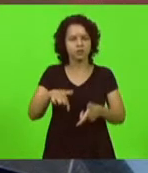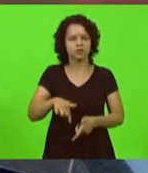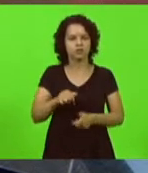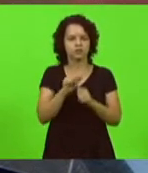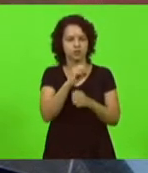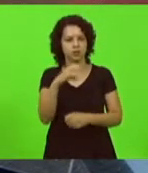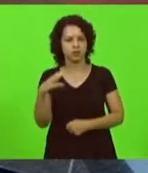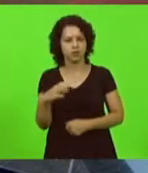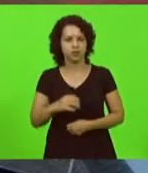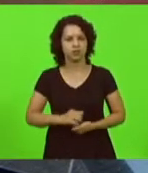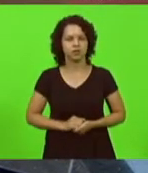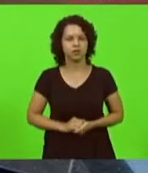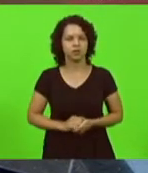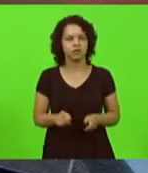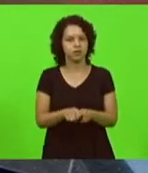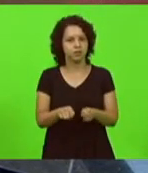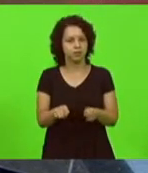procurador